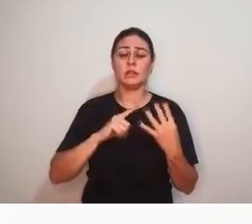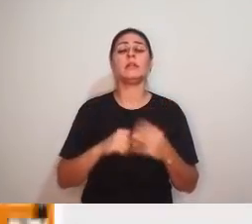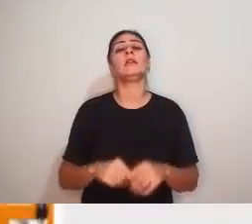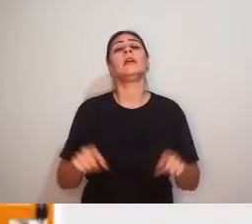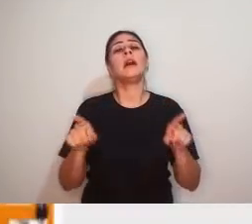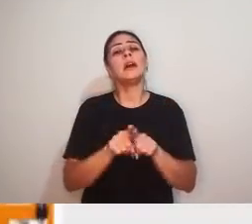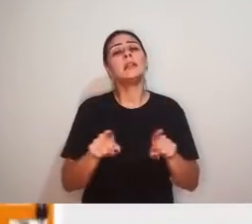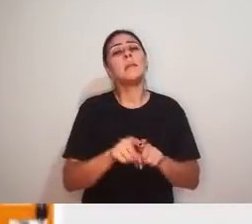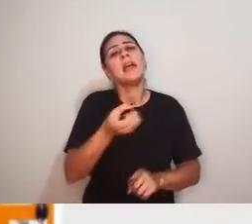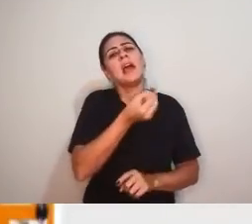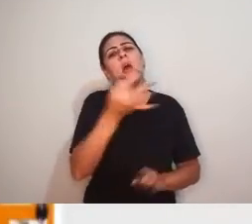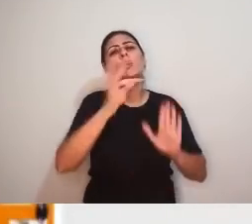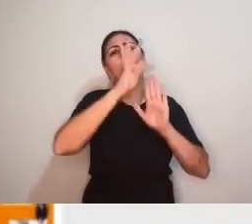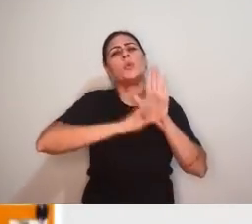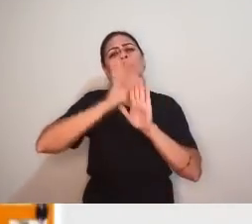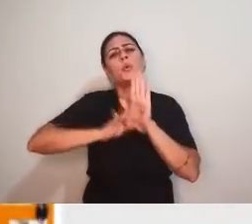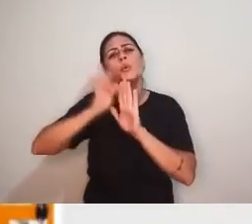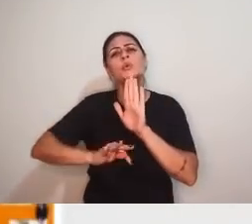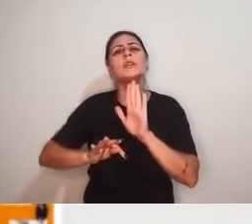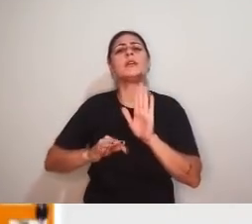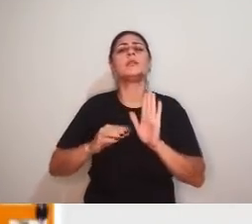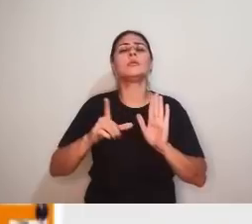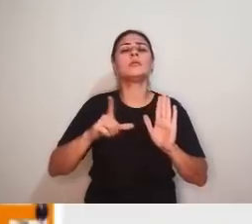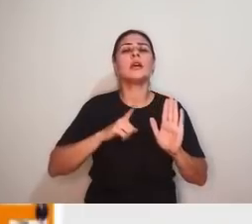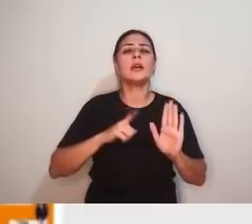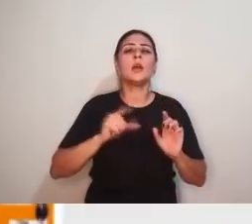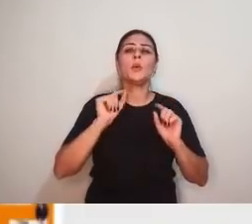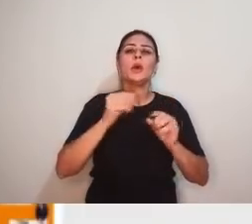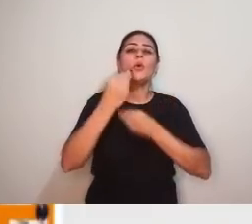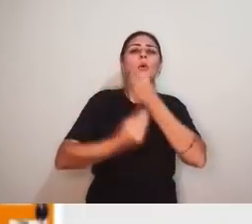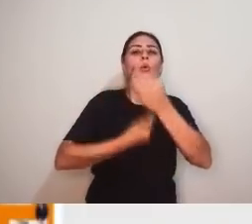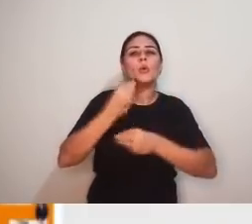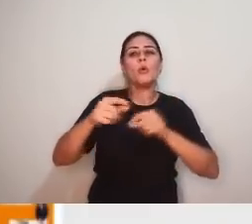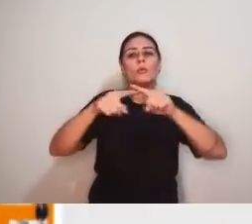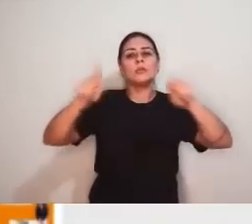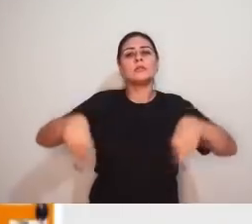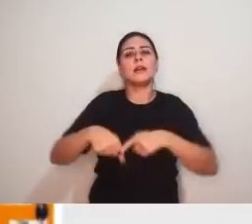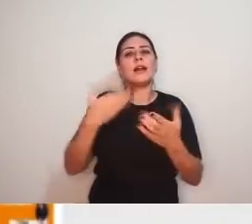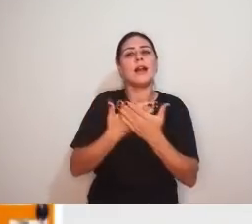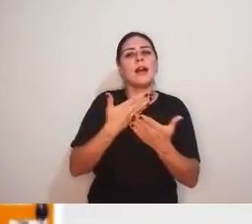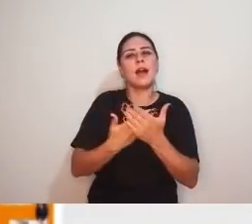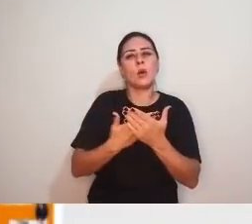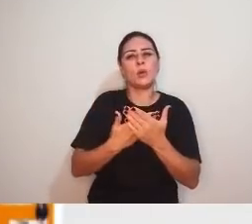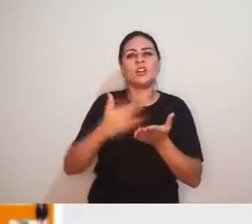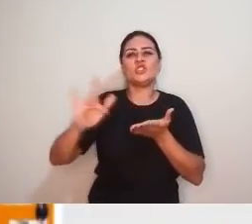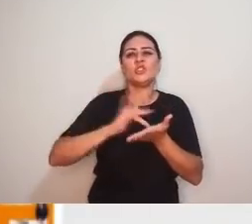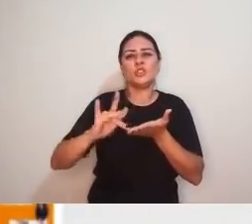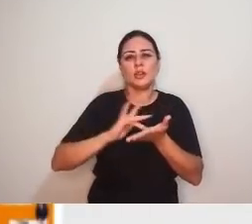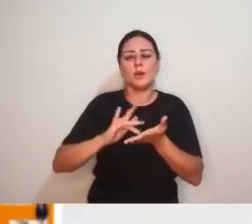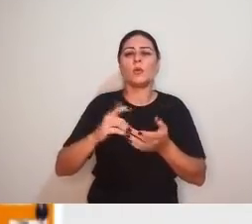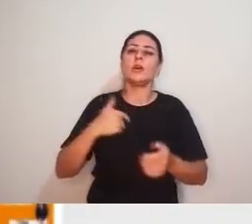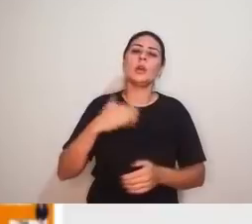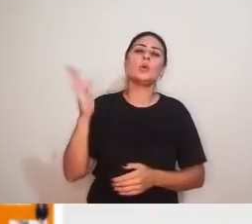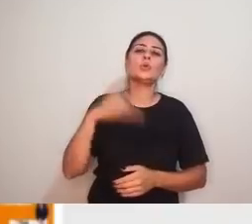Tá? Aí eu tenho aqui alguns artigos que eu selecionei para vocês sobre aplicação de sala de aula digital, como é que